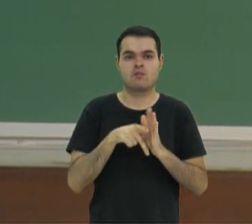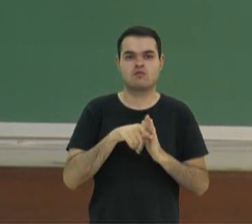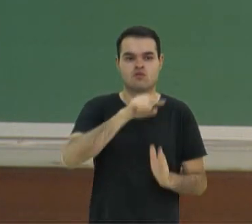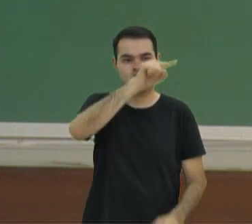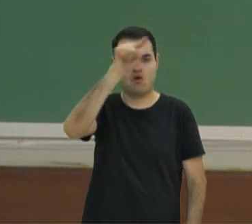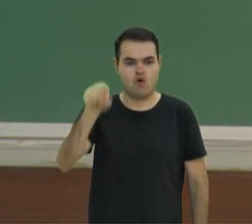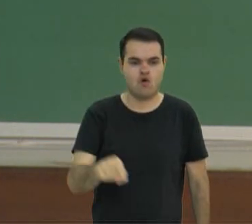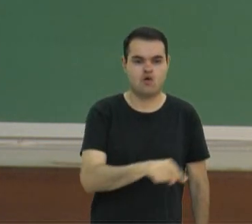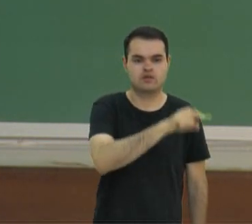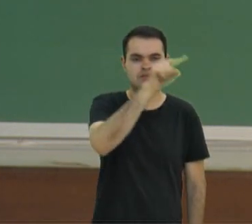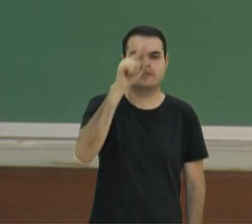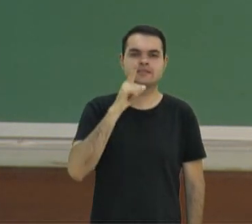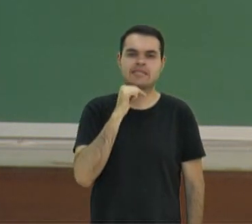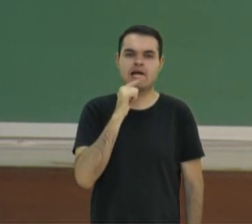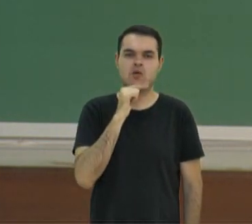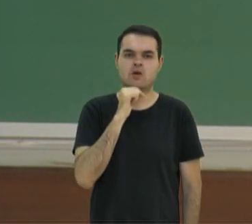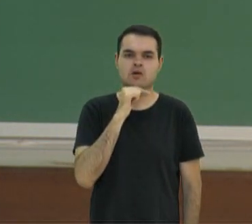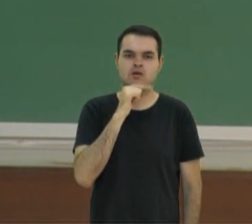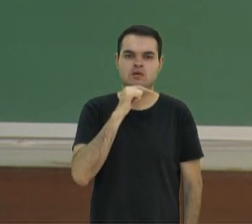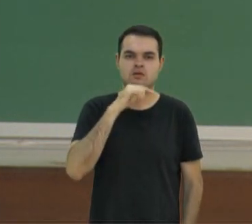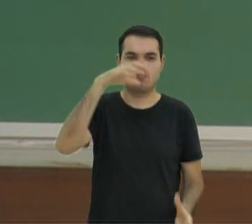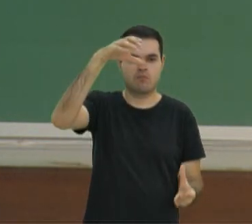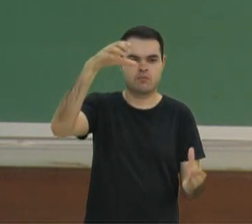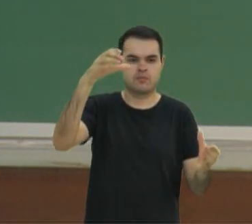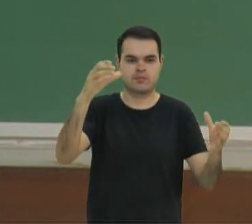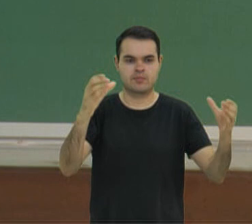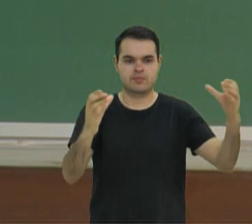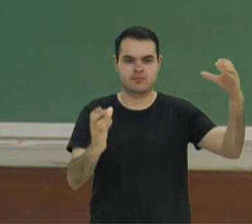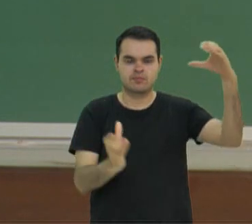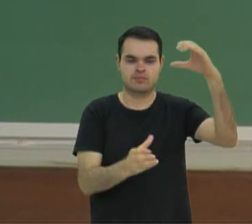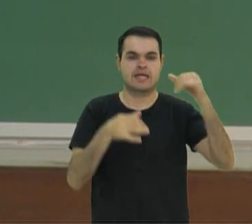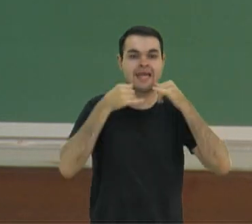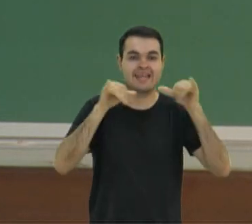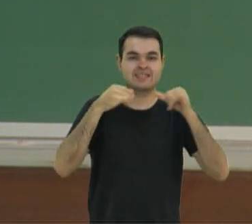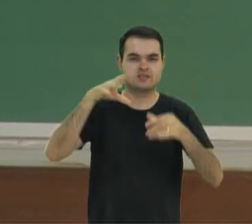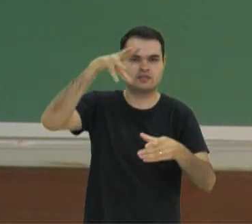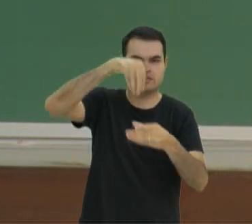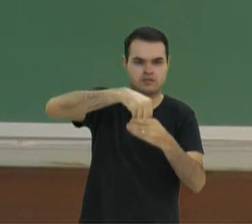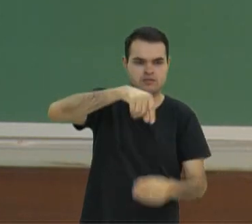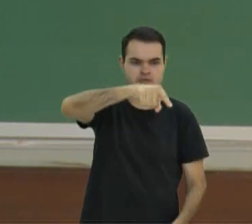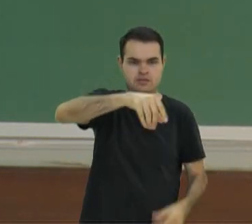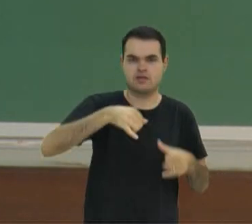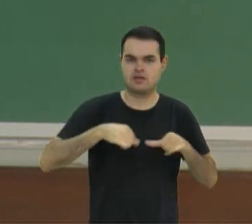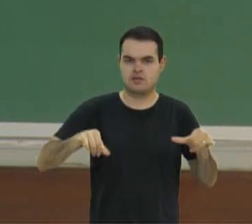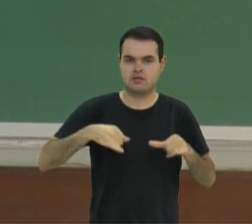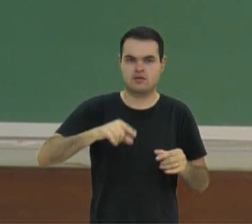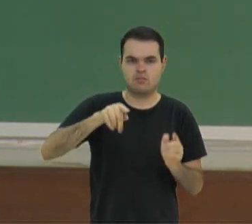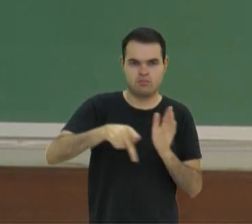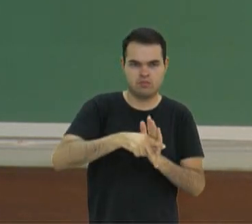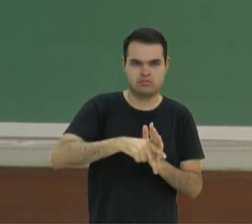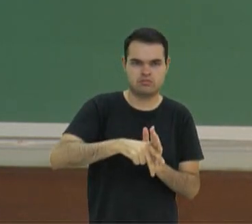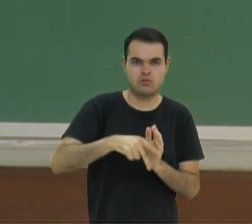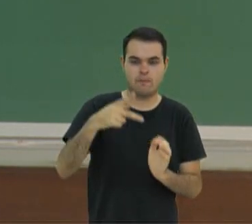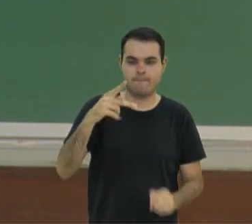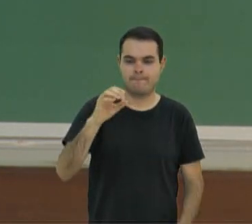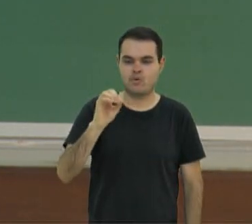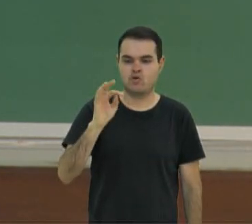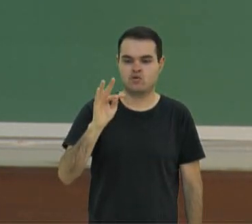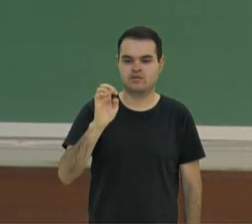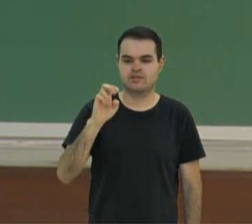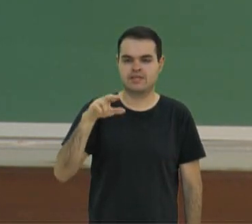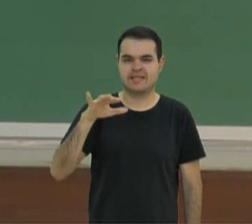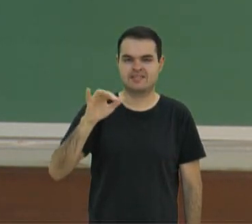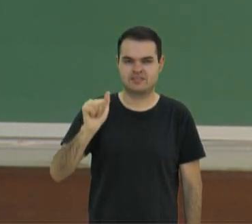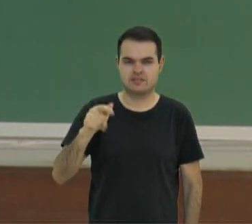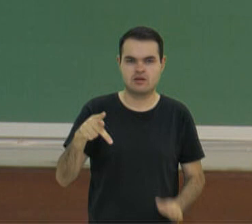aonde que a força motriz, né, a energia envolvida aqui pela rotação da energia potencial gravitacional da água, que é toda